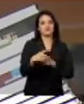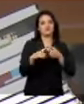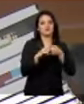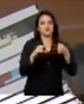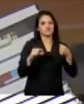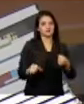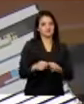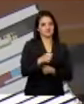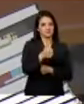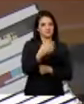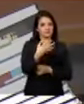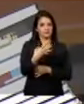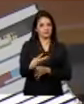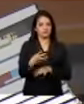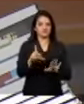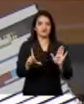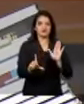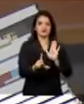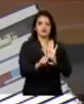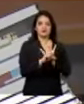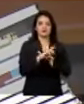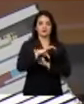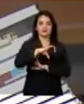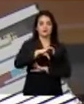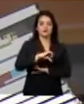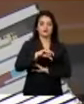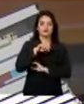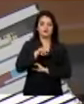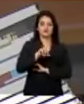artigo 14 da Lei